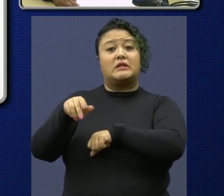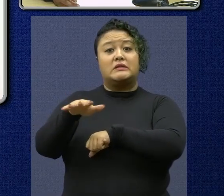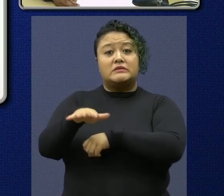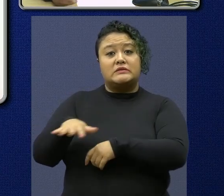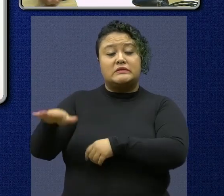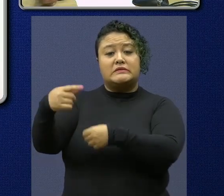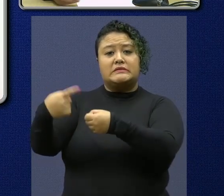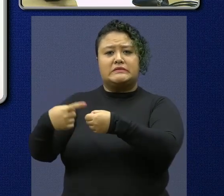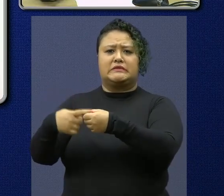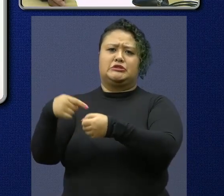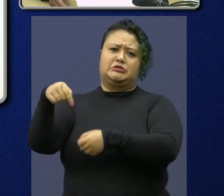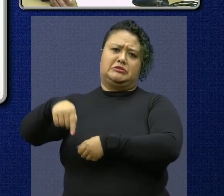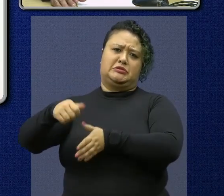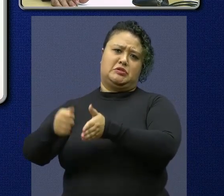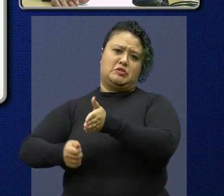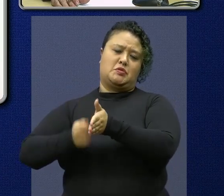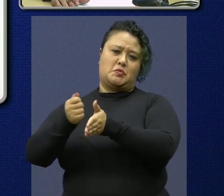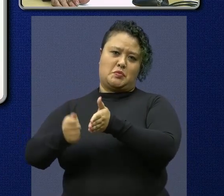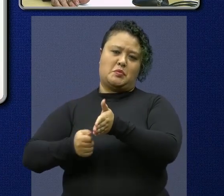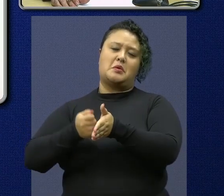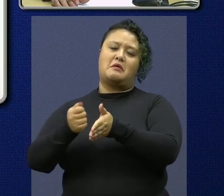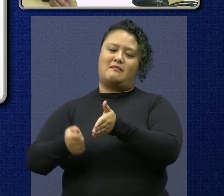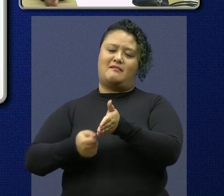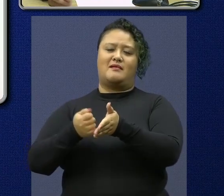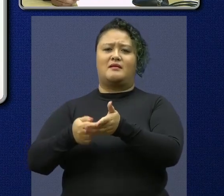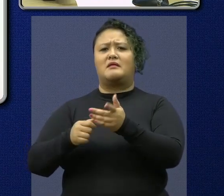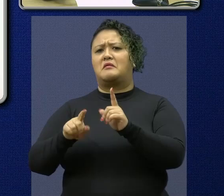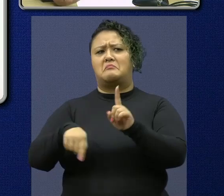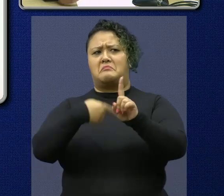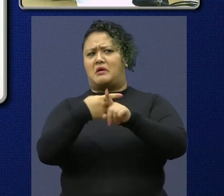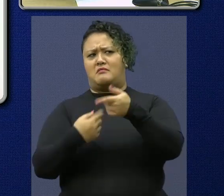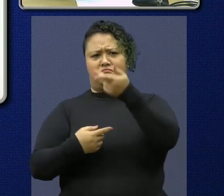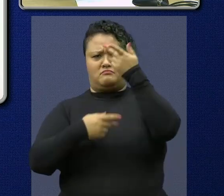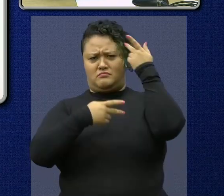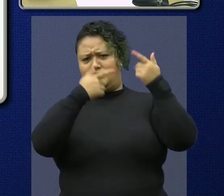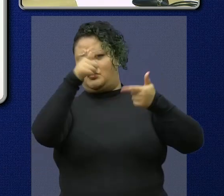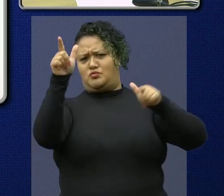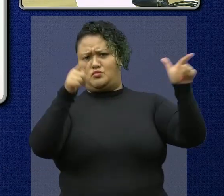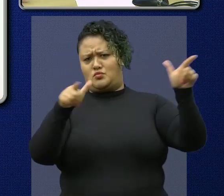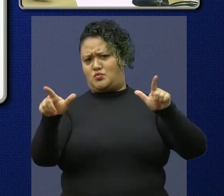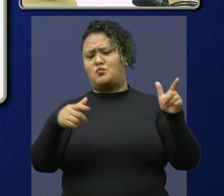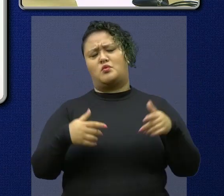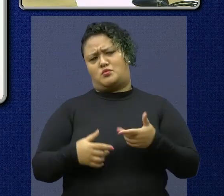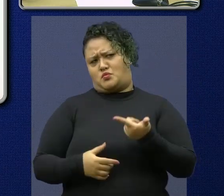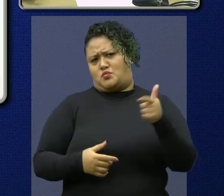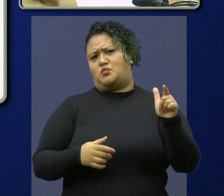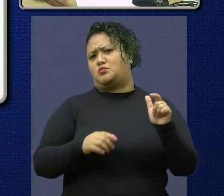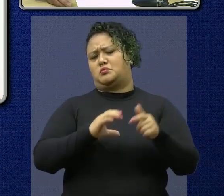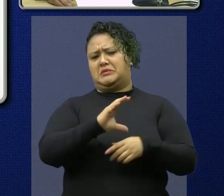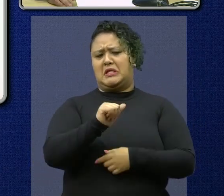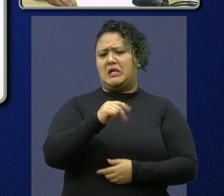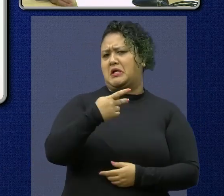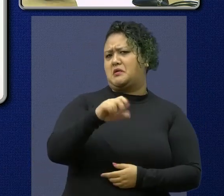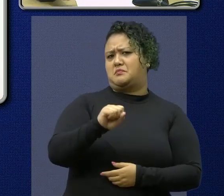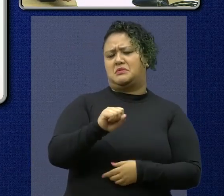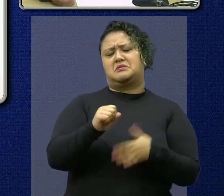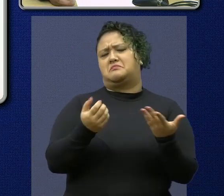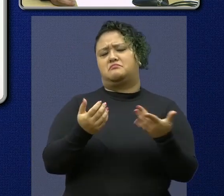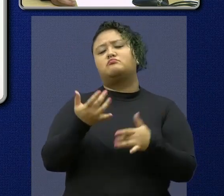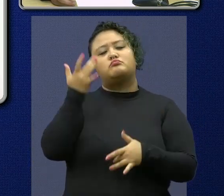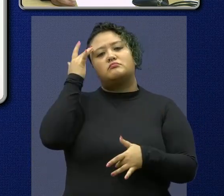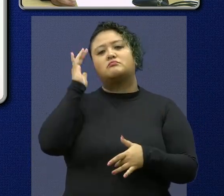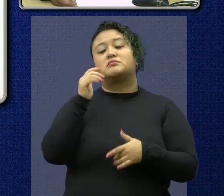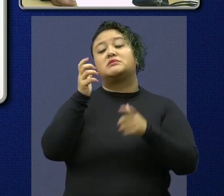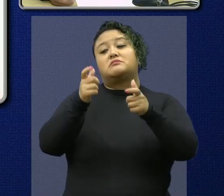aqui de Araraquara e para quem mais queira assistir ou mesmo no CAPES, enfim, porque a gente